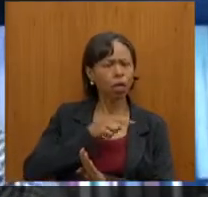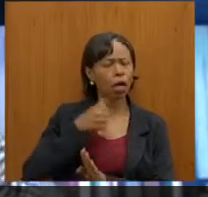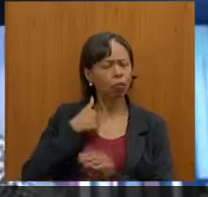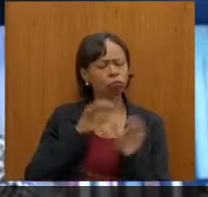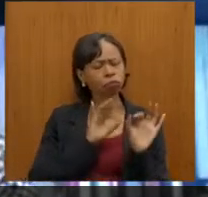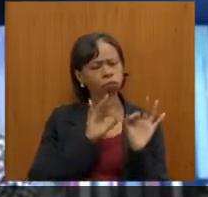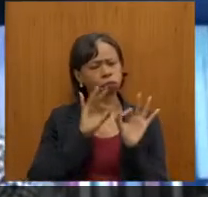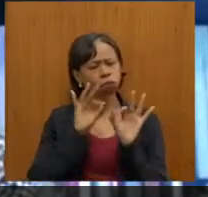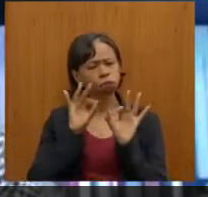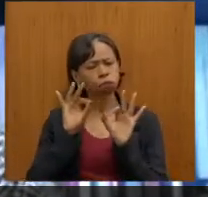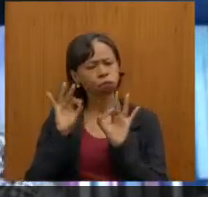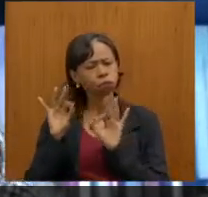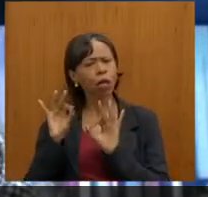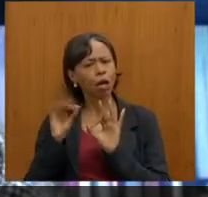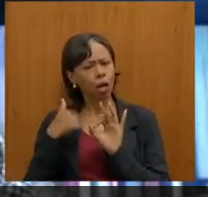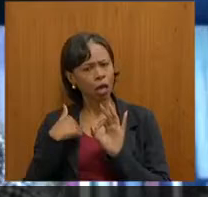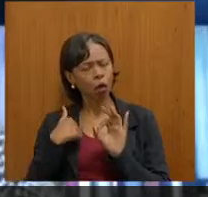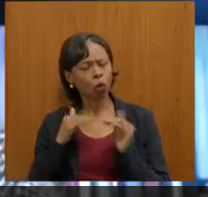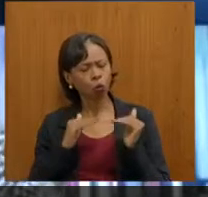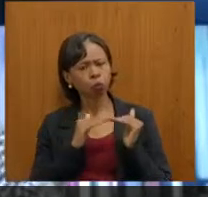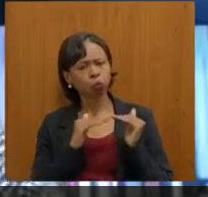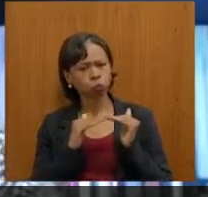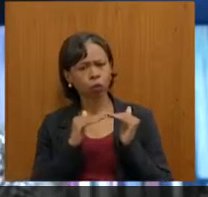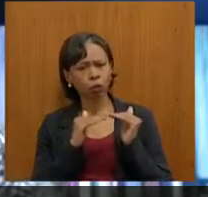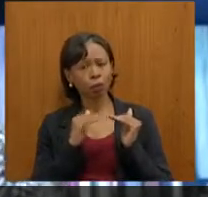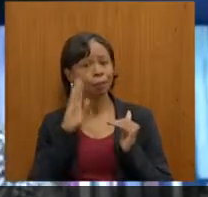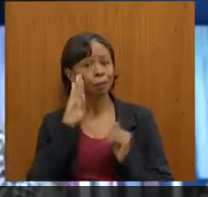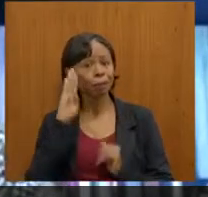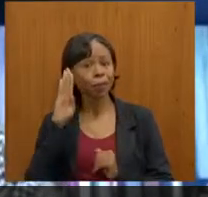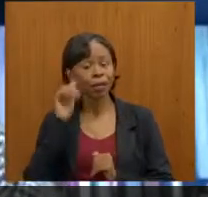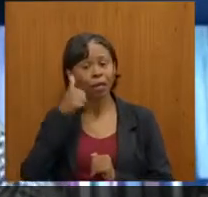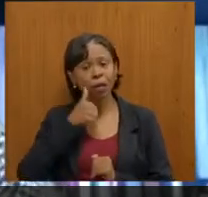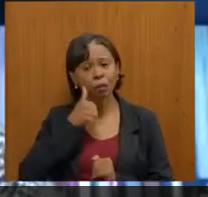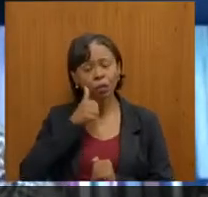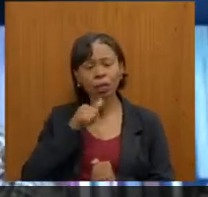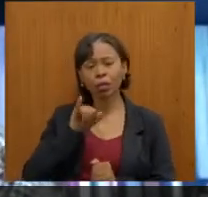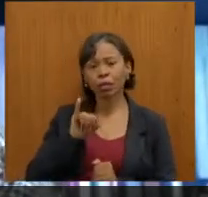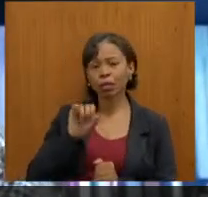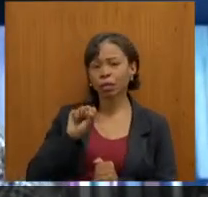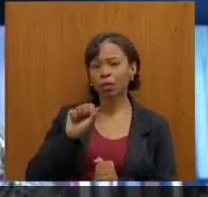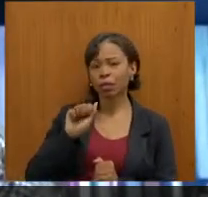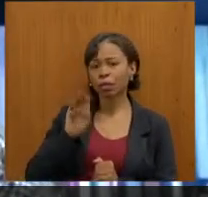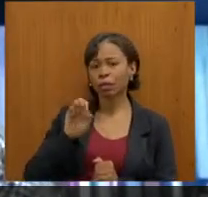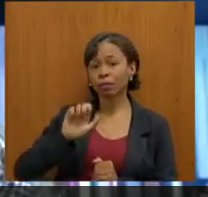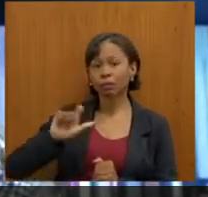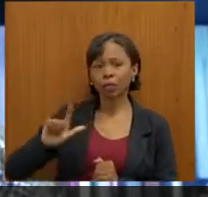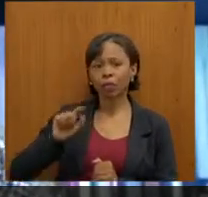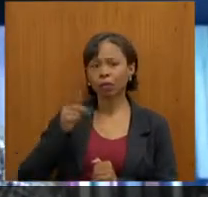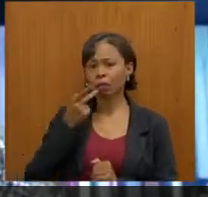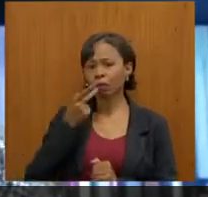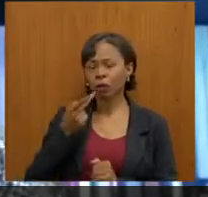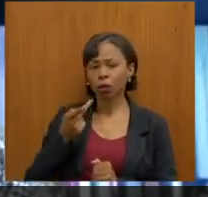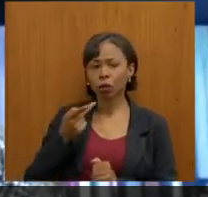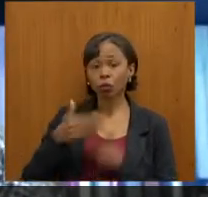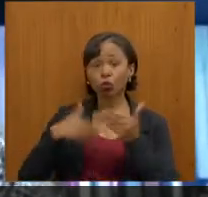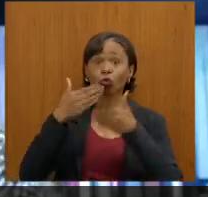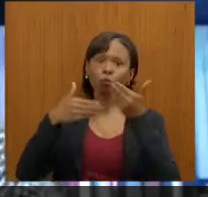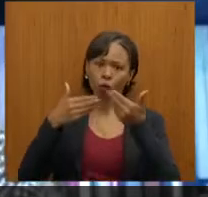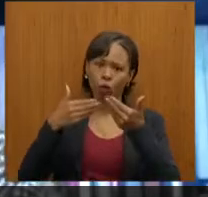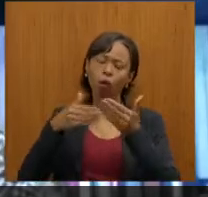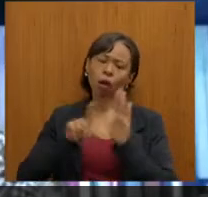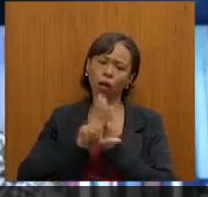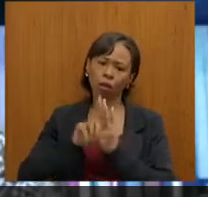vozes de todas elas sobretudo da Isabel destacou o grande avanço em relação a Lei Maria da Penha